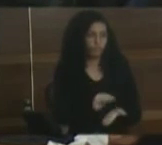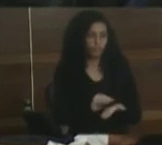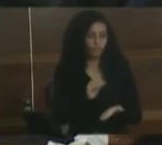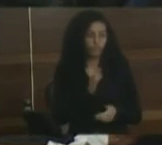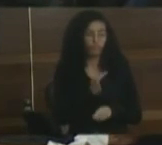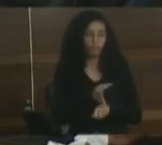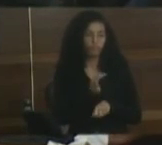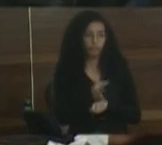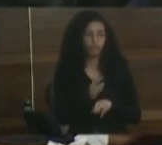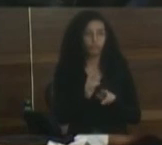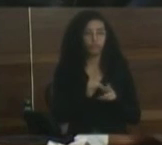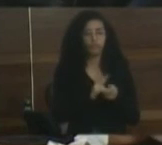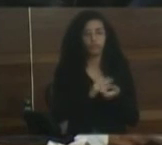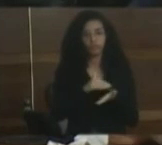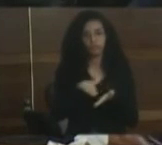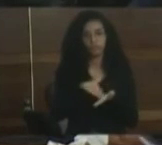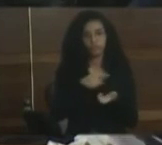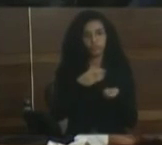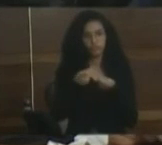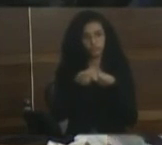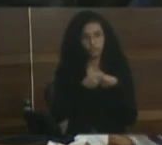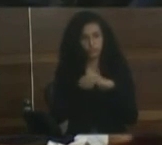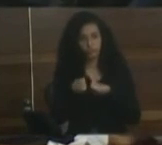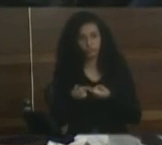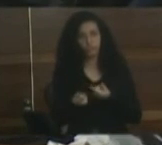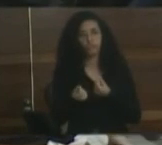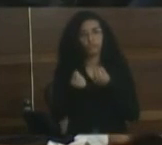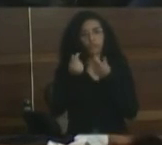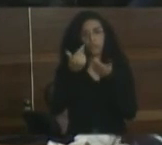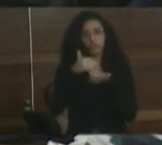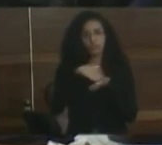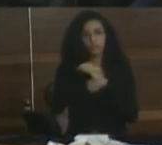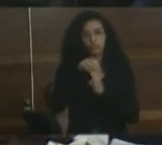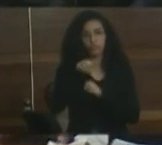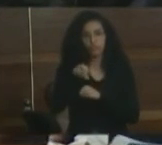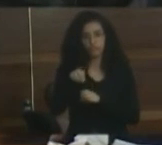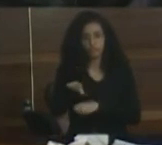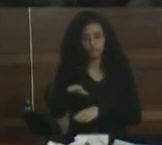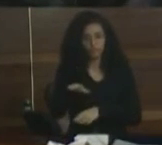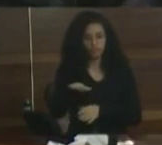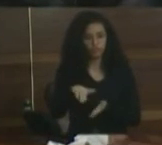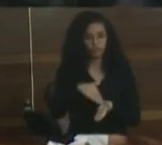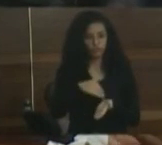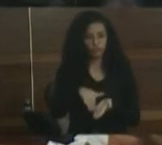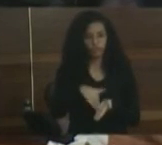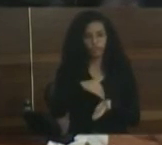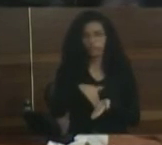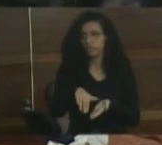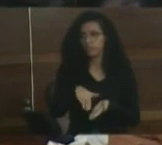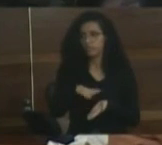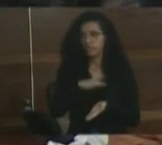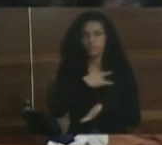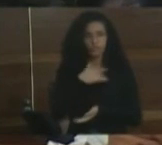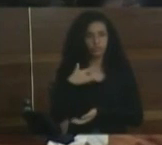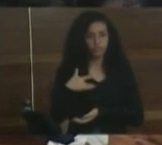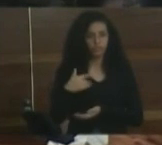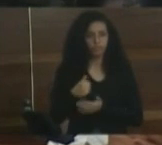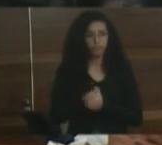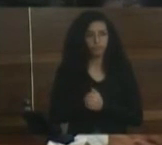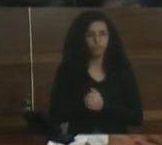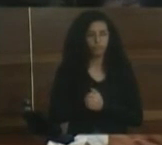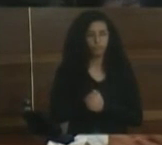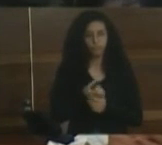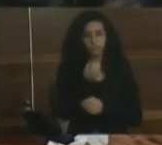ausência do secretário de administração do secretário de finanças do secretário de educação e da seca do secretário de saúde